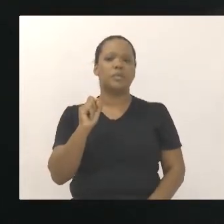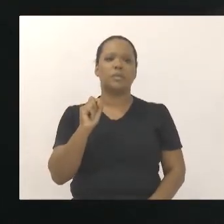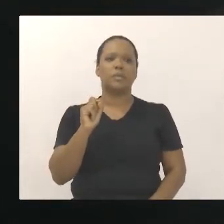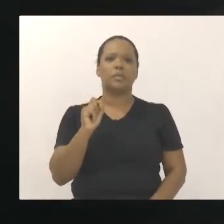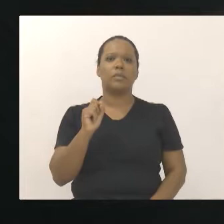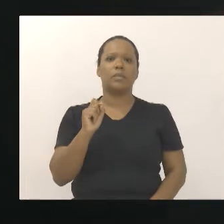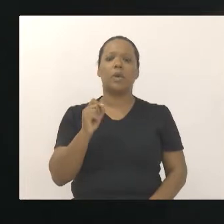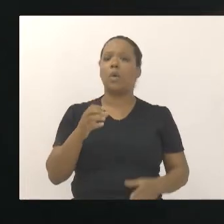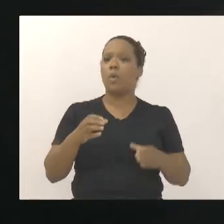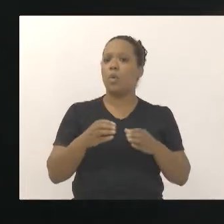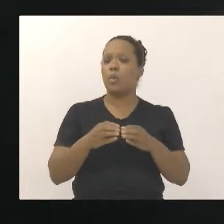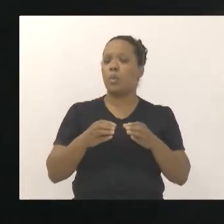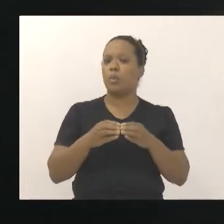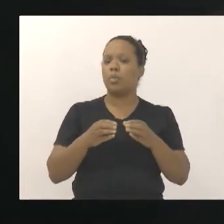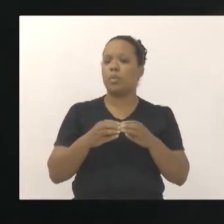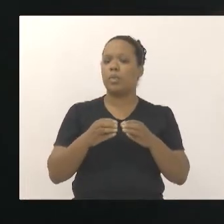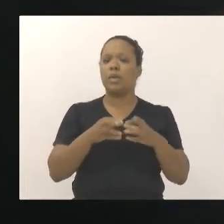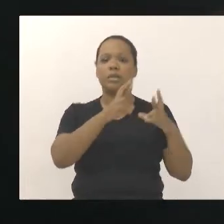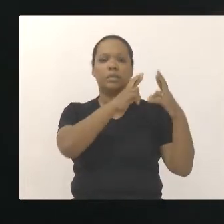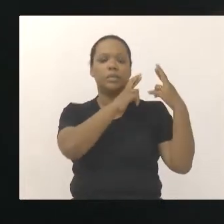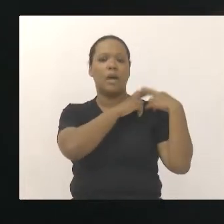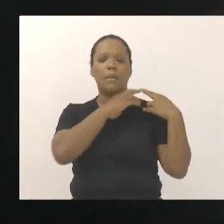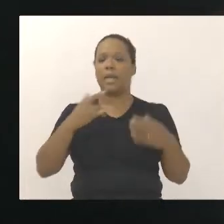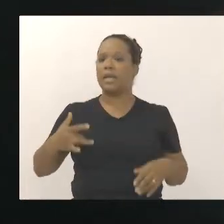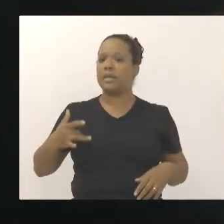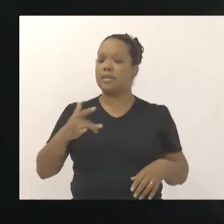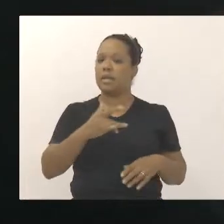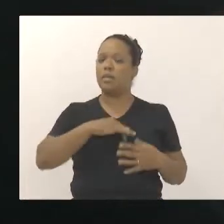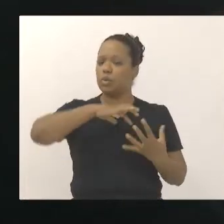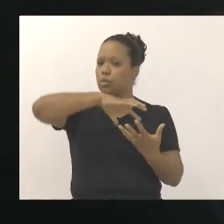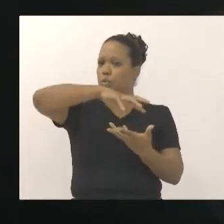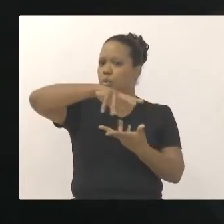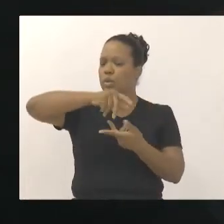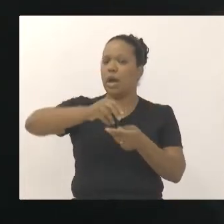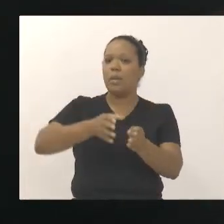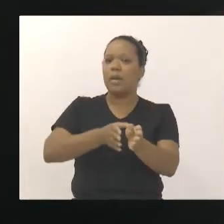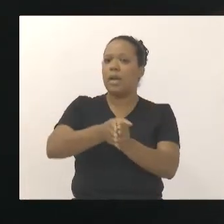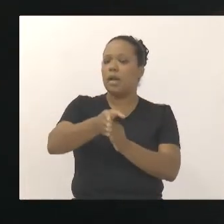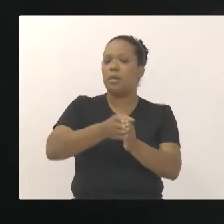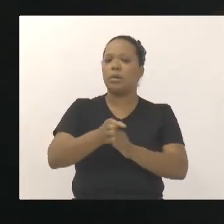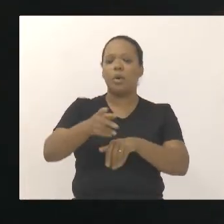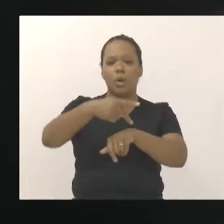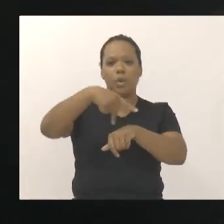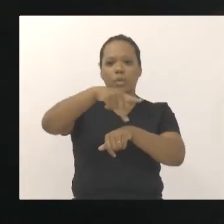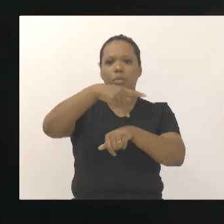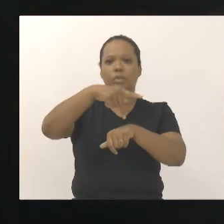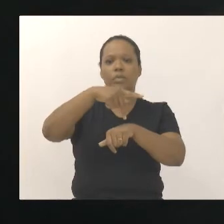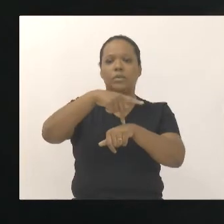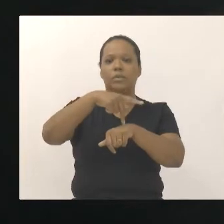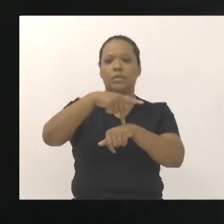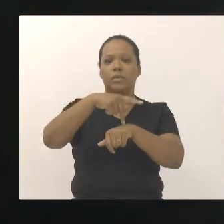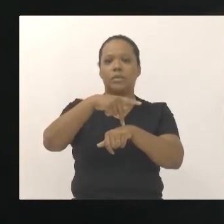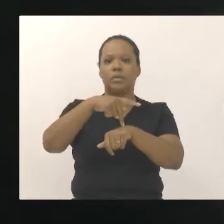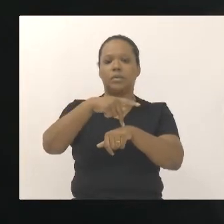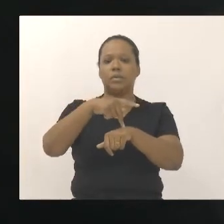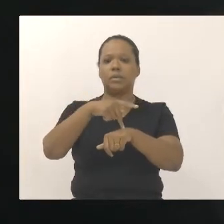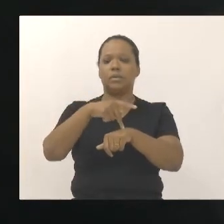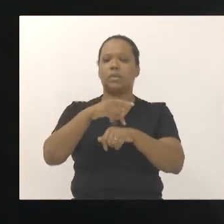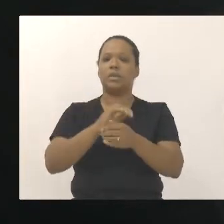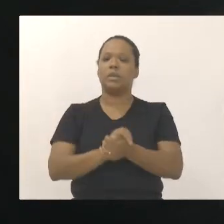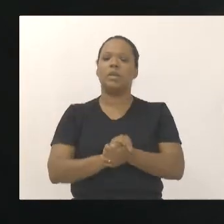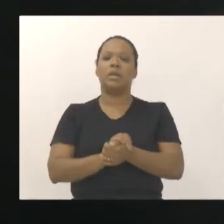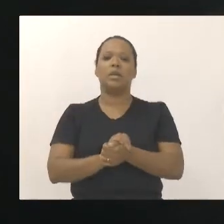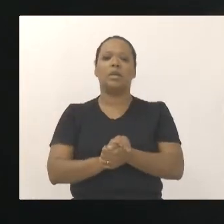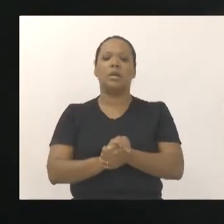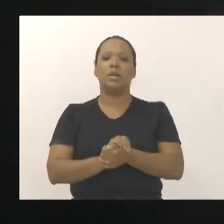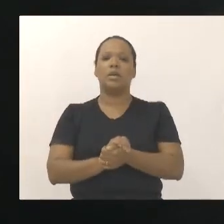Organização Mundial da Saúde, ela orienta, né, que os países, que as casas de